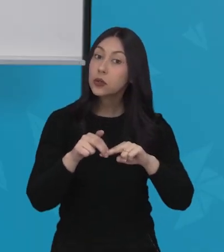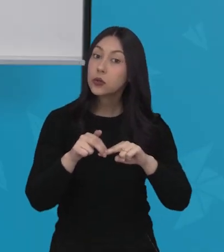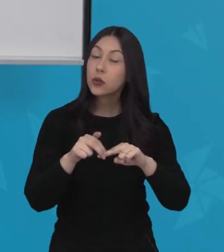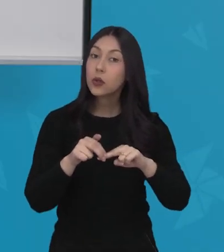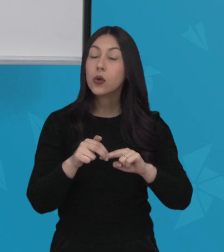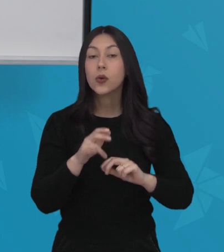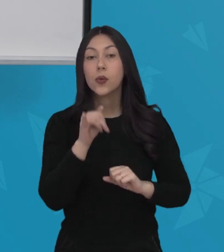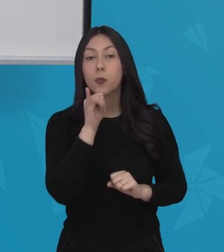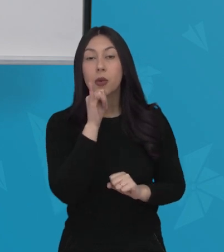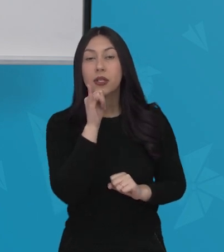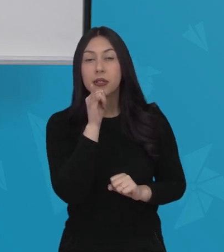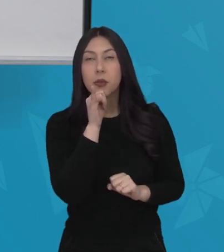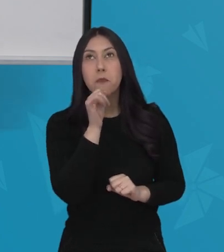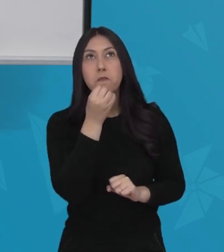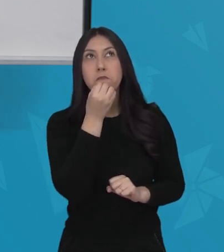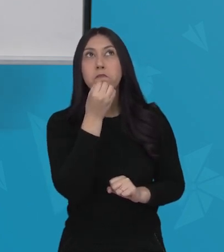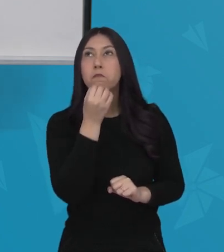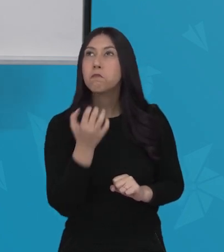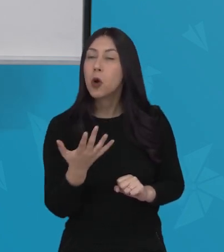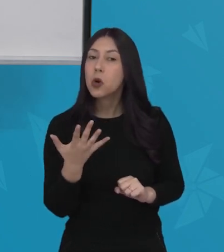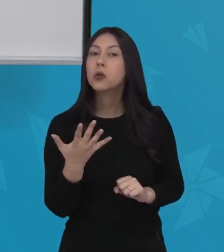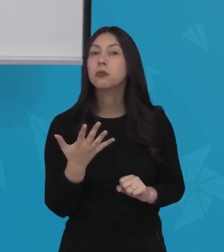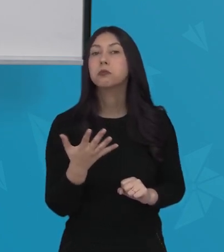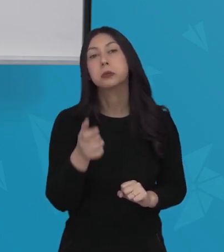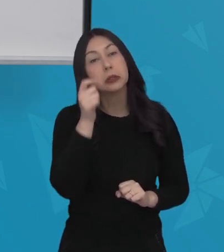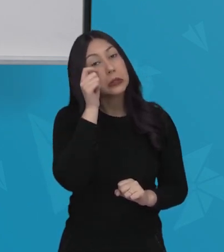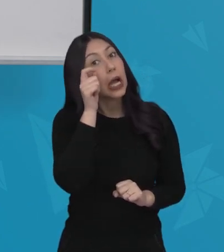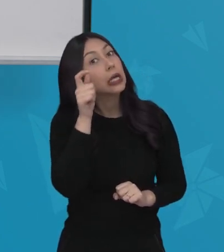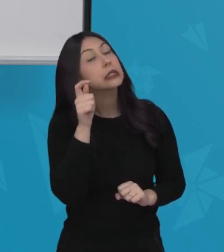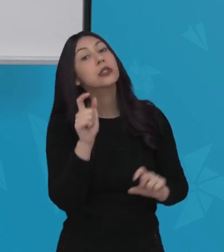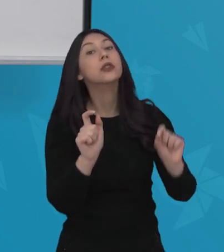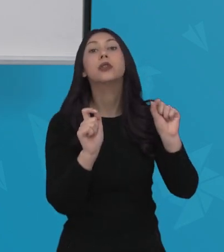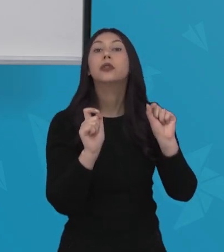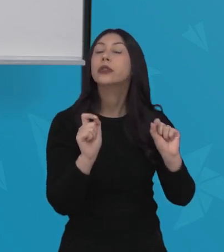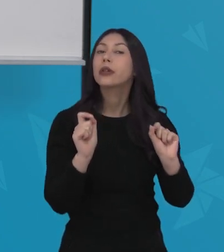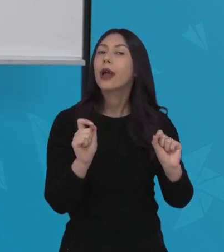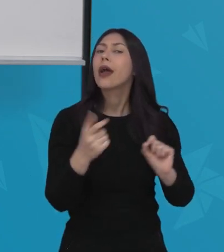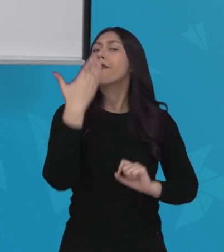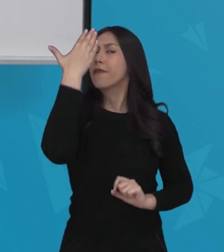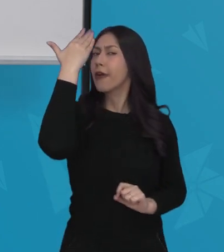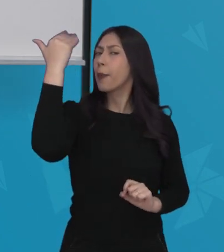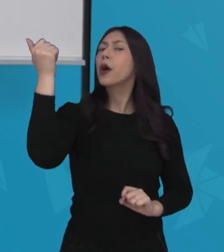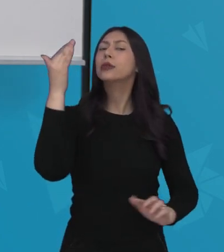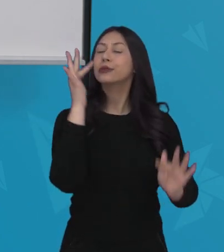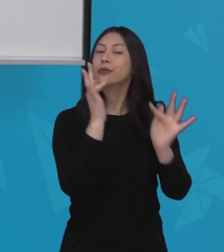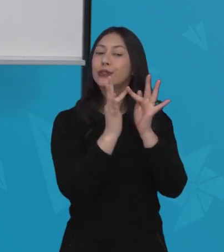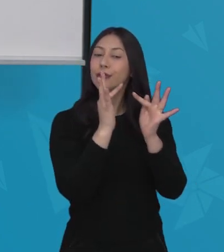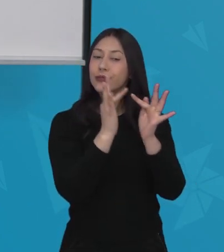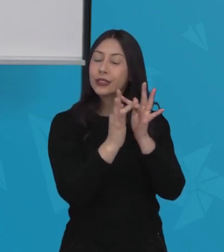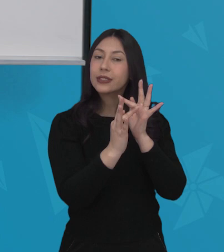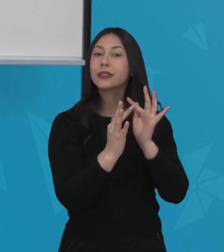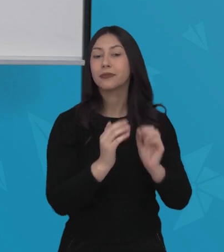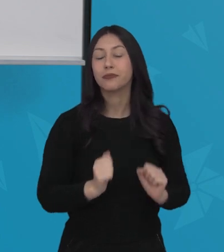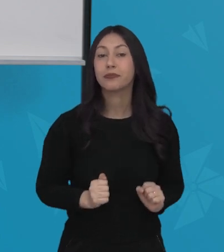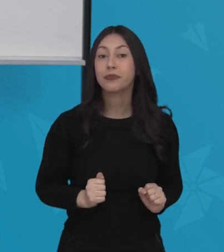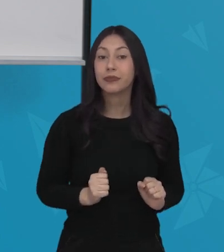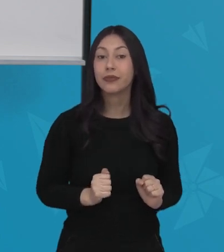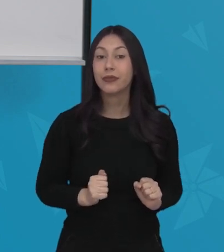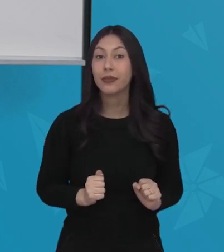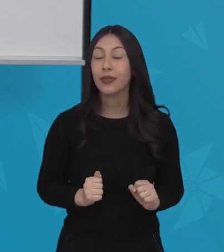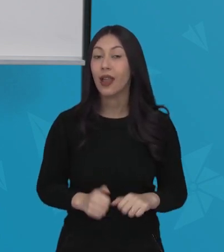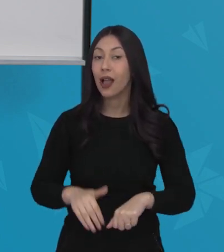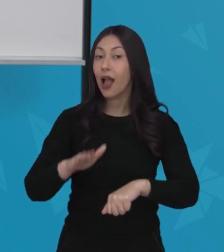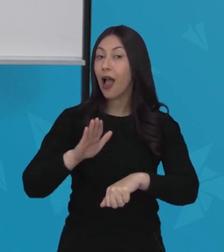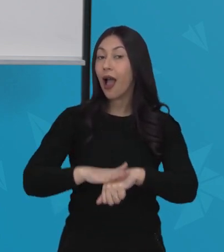o primeiro exemplo para a gente trabalhar, que eu acho muito interessante, é um exemplo muito famoso da física. É a